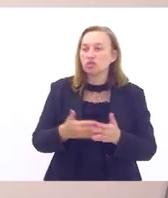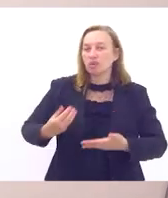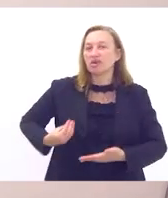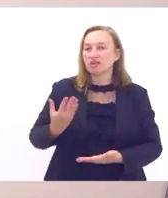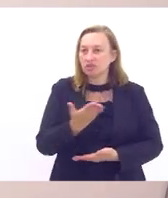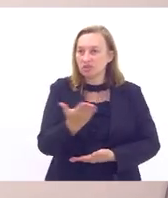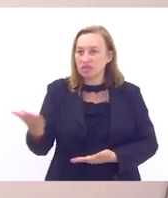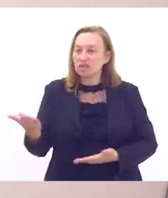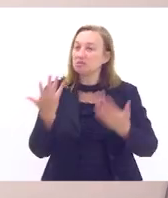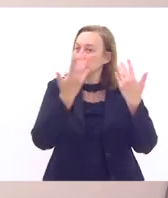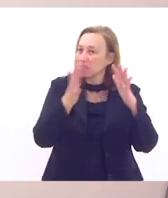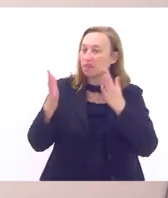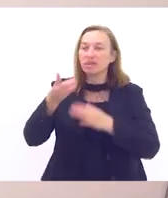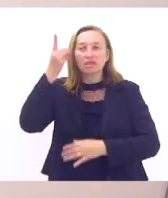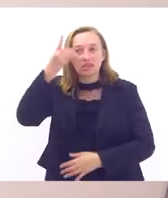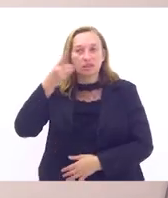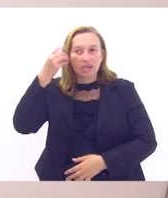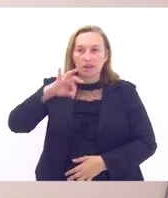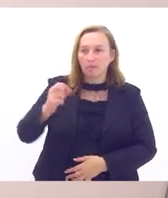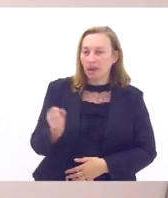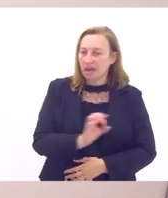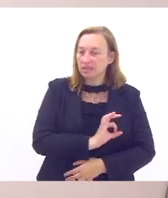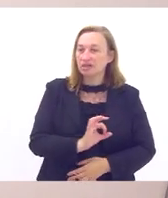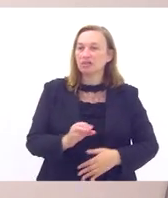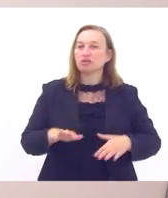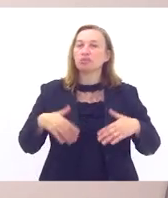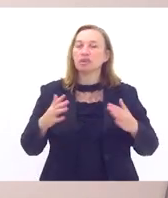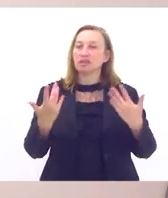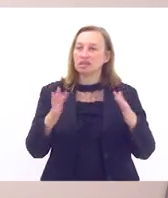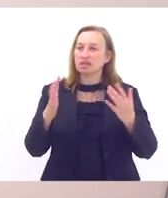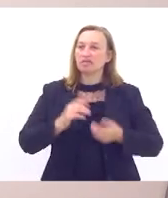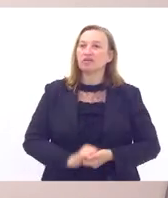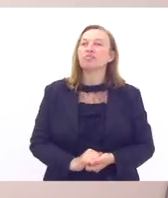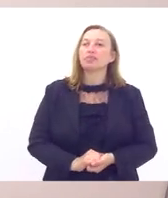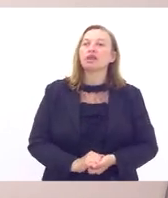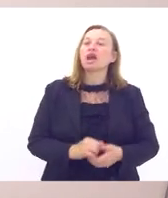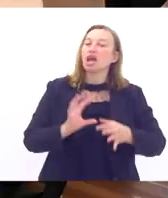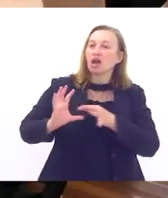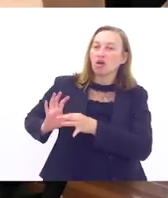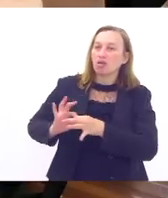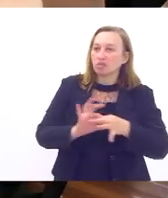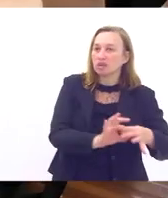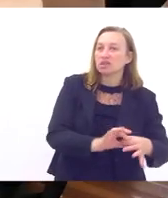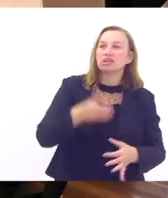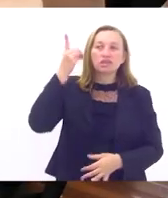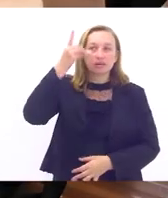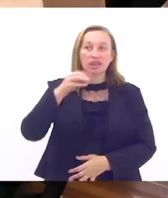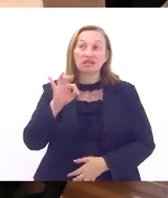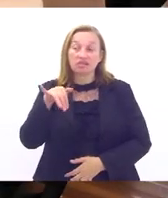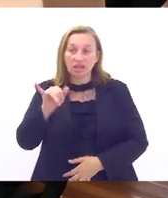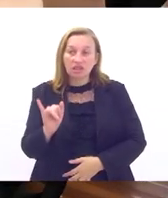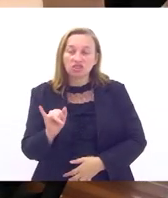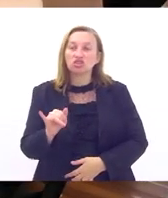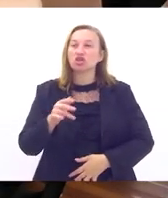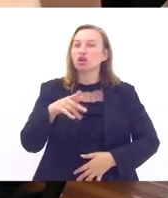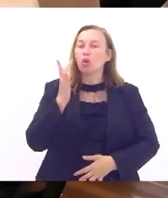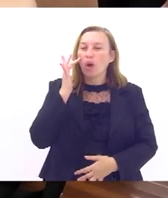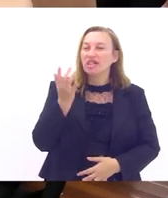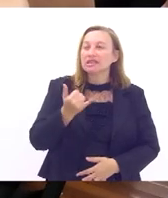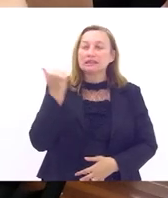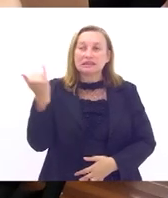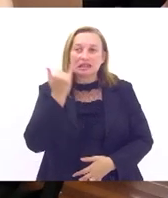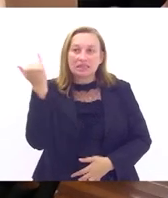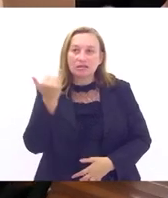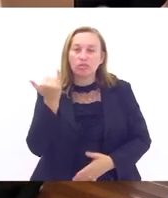participação e dar os parabéns para a deputada Marta pela iniciativa. Na linha do que o deputado Tante está falando, eu acho bem